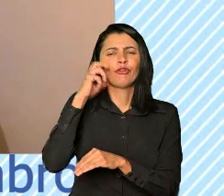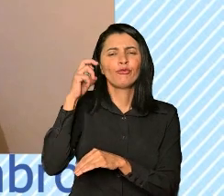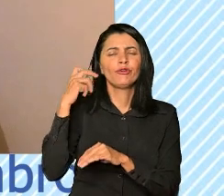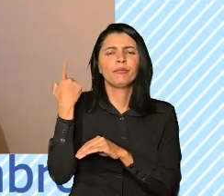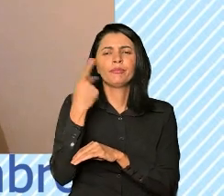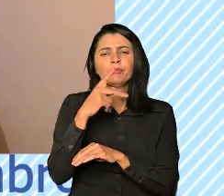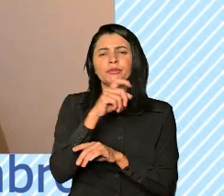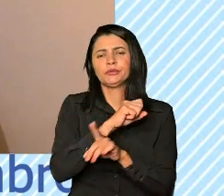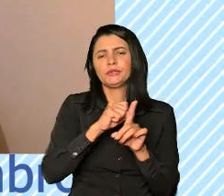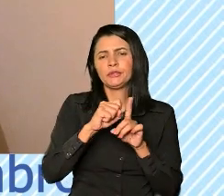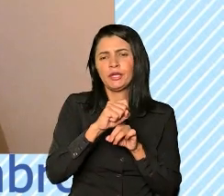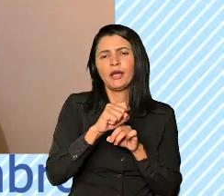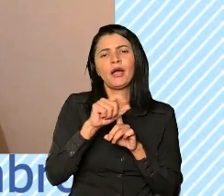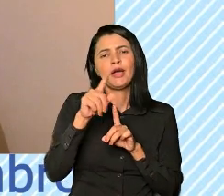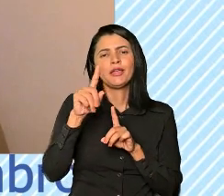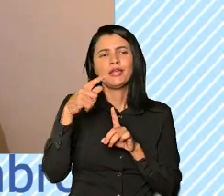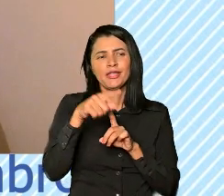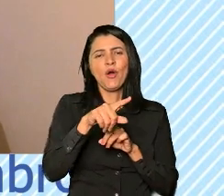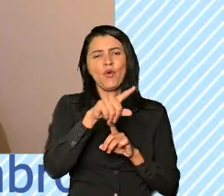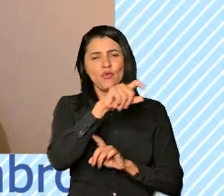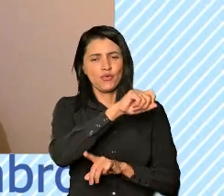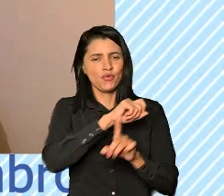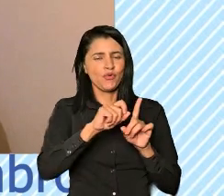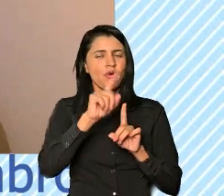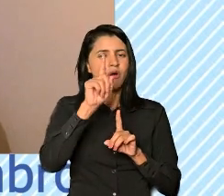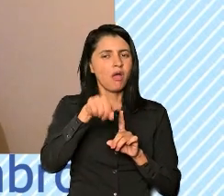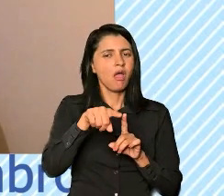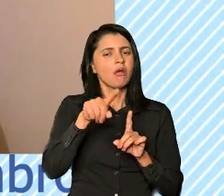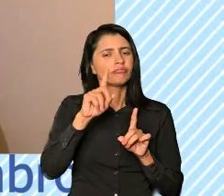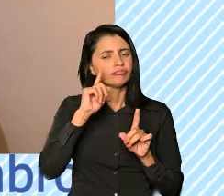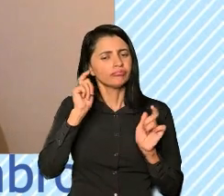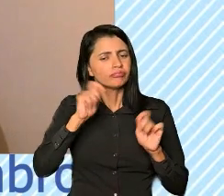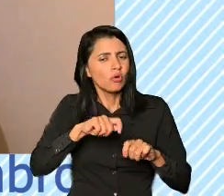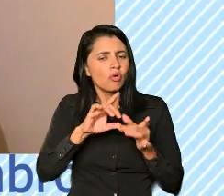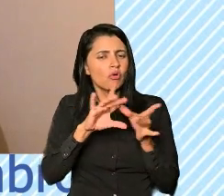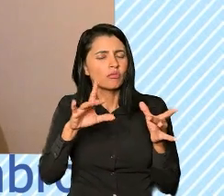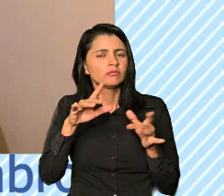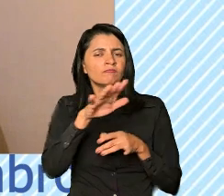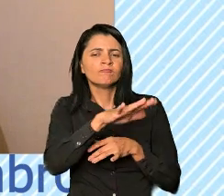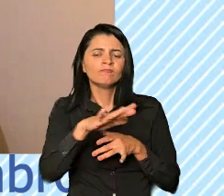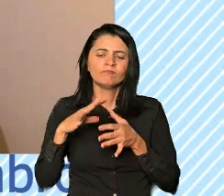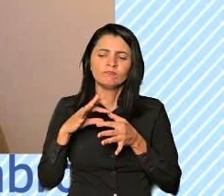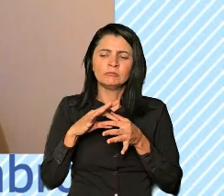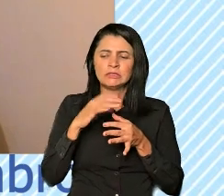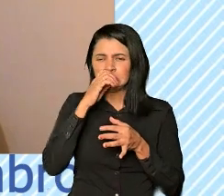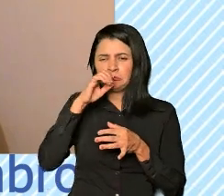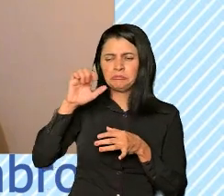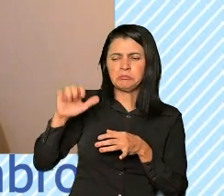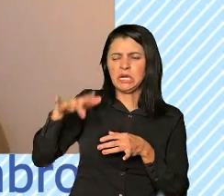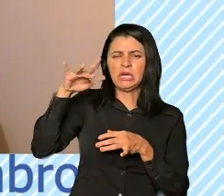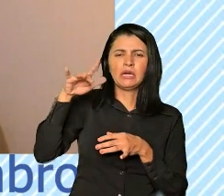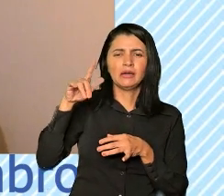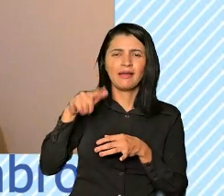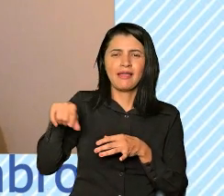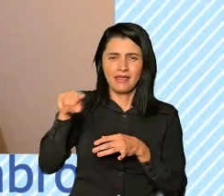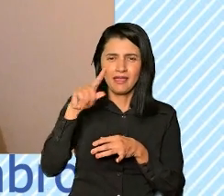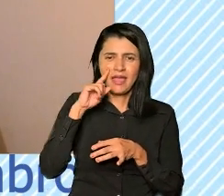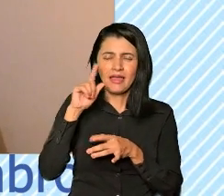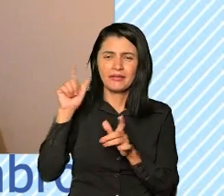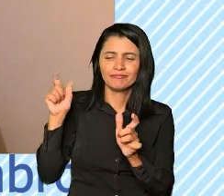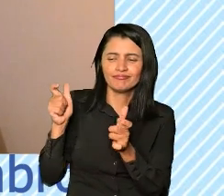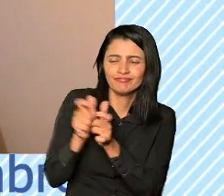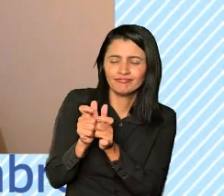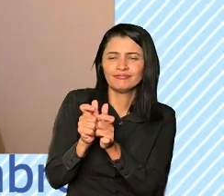né? O imperativo social é permitir que nesse cenário de desqualificação, as figuras